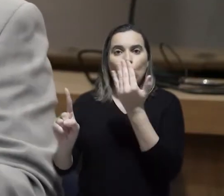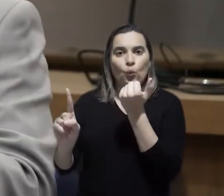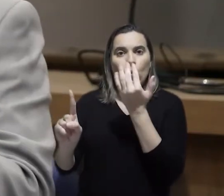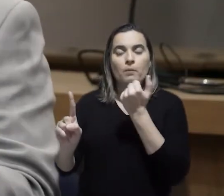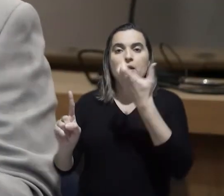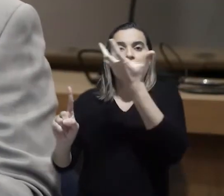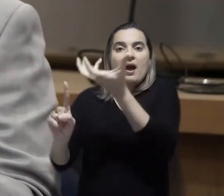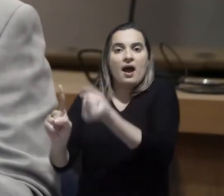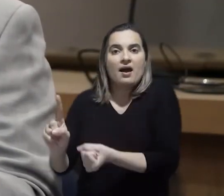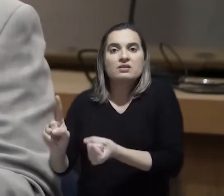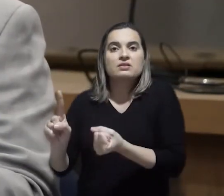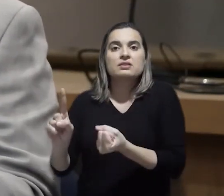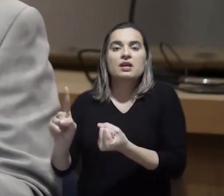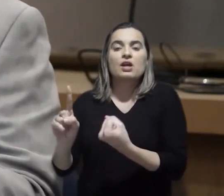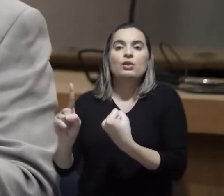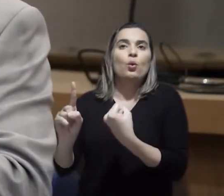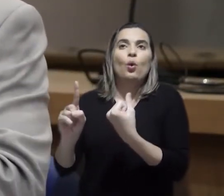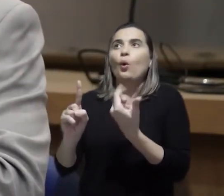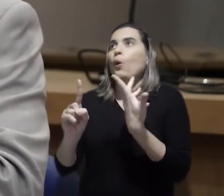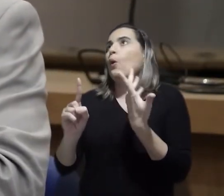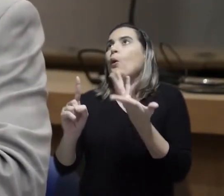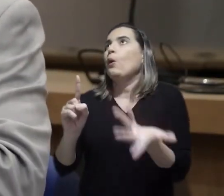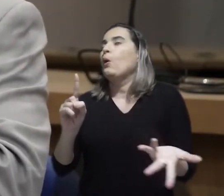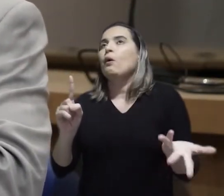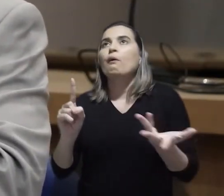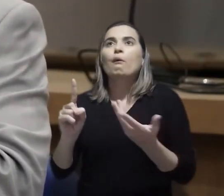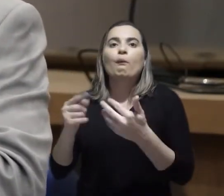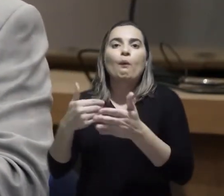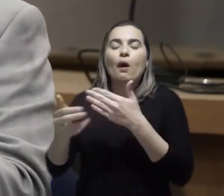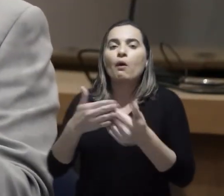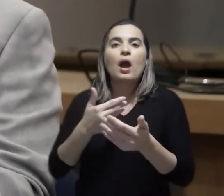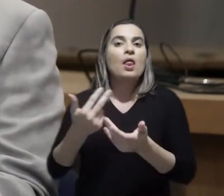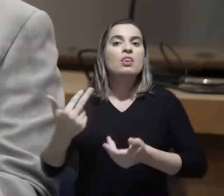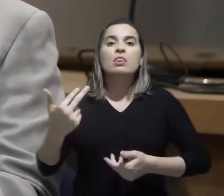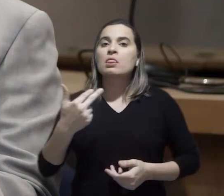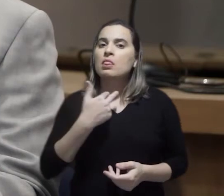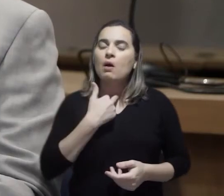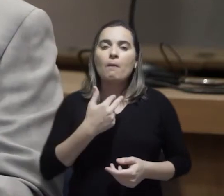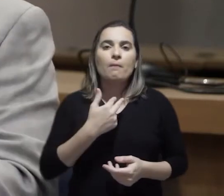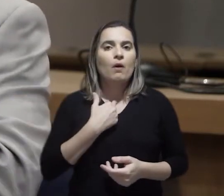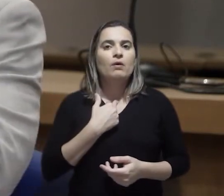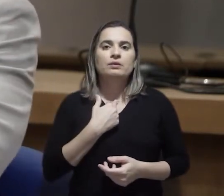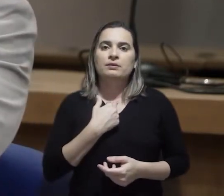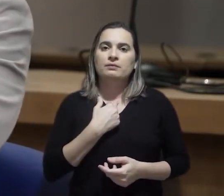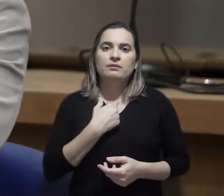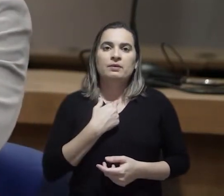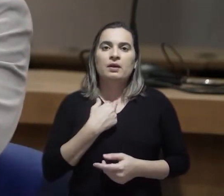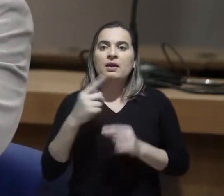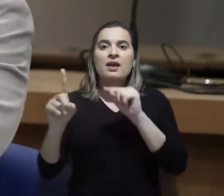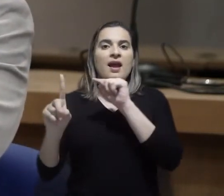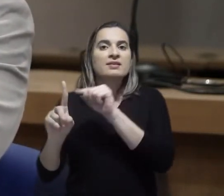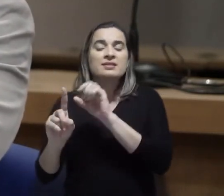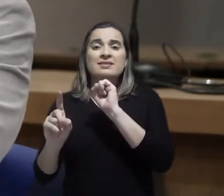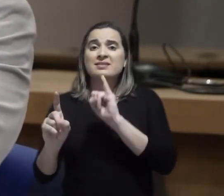que distribuiu uma cesta básica, algo que é proibido não apenas nesse período de pré-campanha, mas também no período